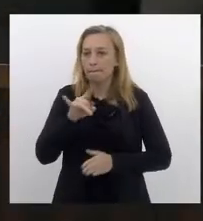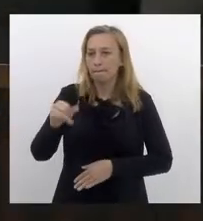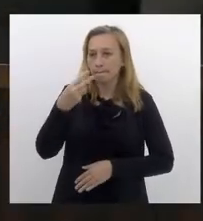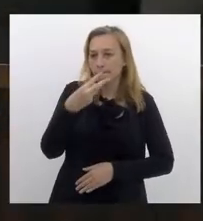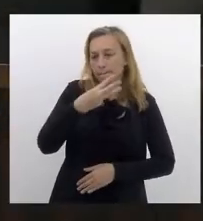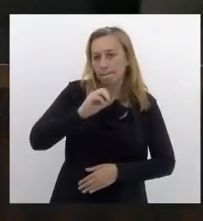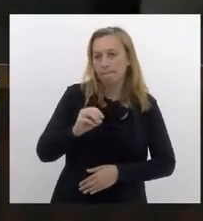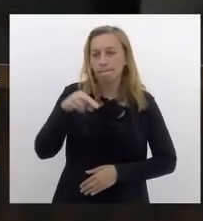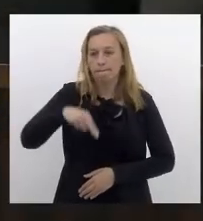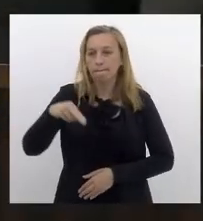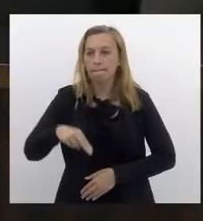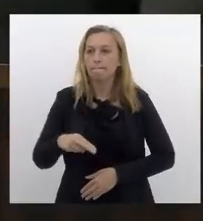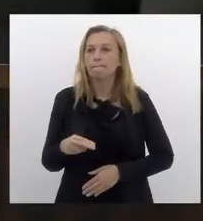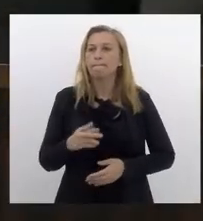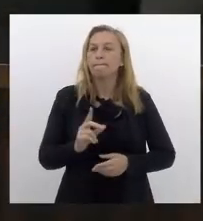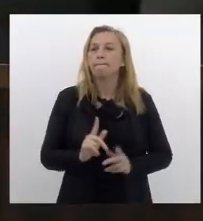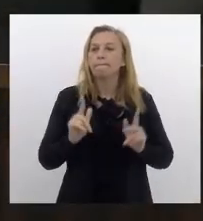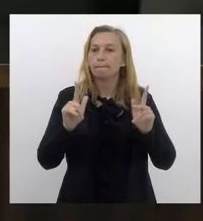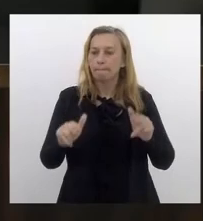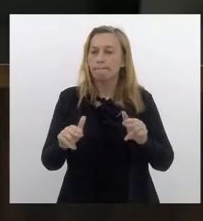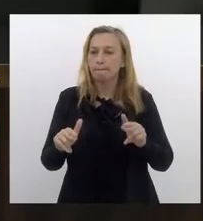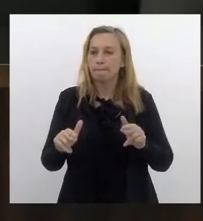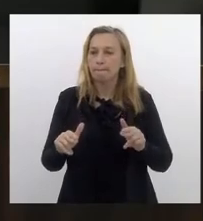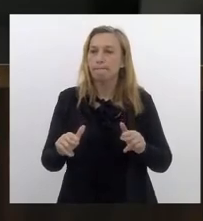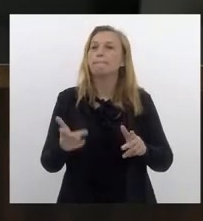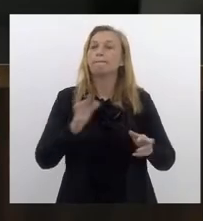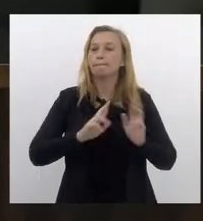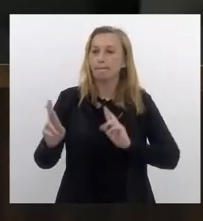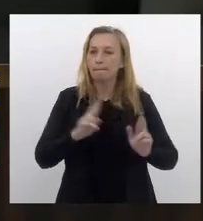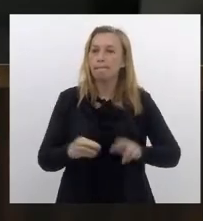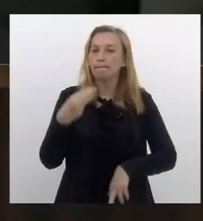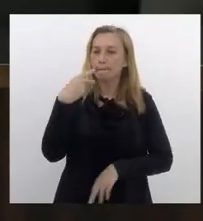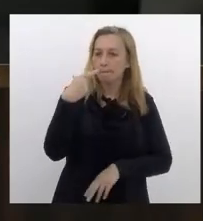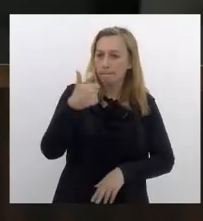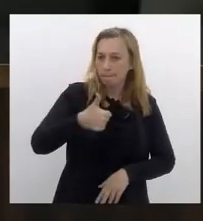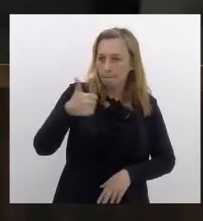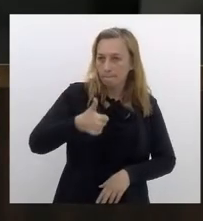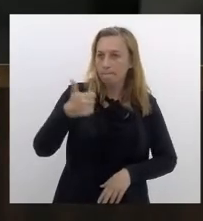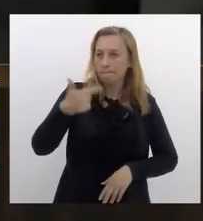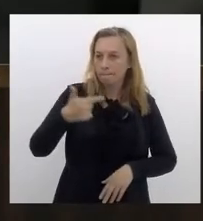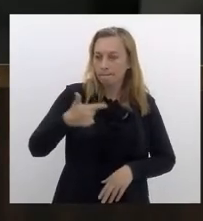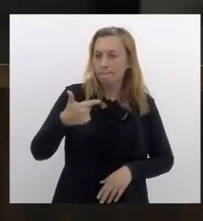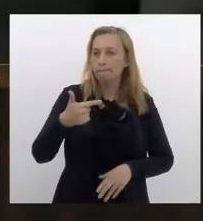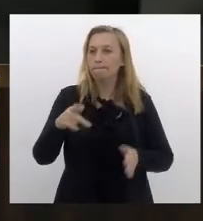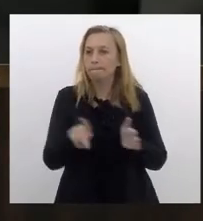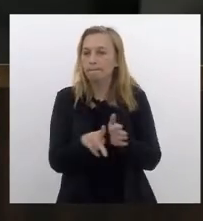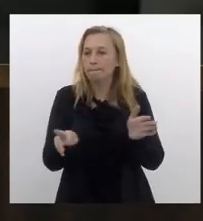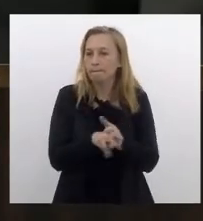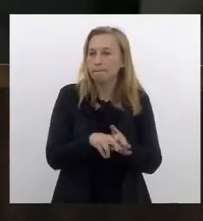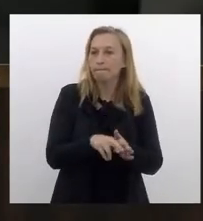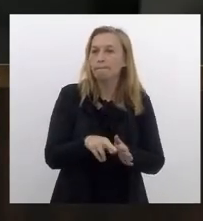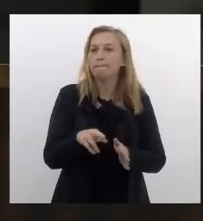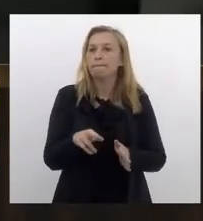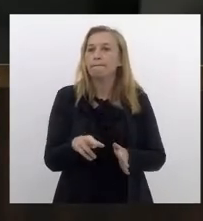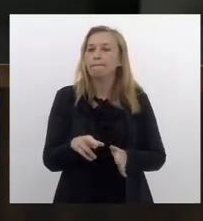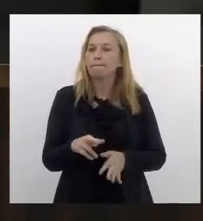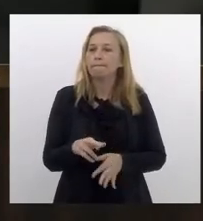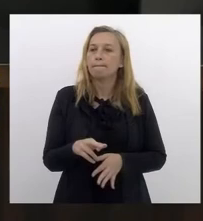novembro. Mesmo procedimento em relação aos dois primeiros projetos de resolução que